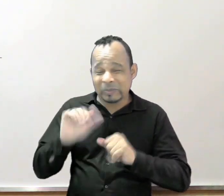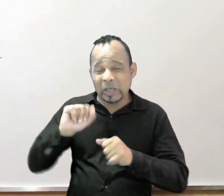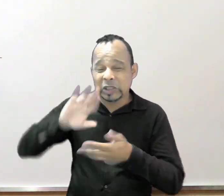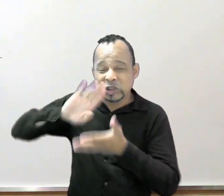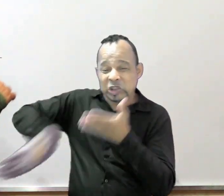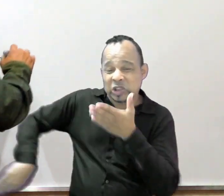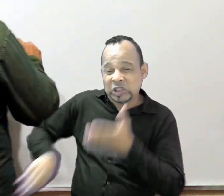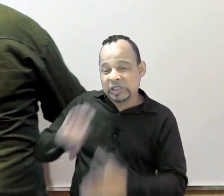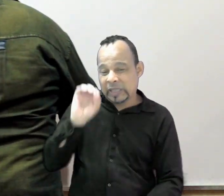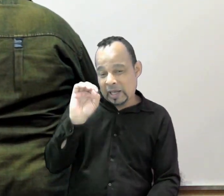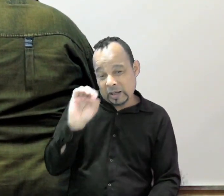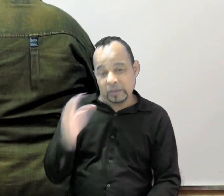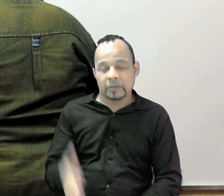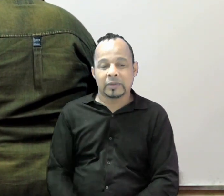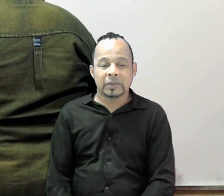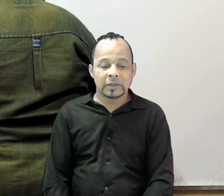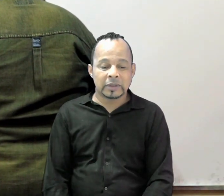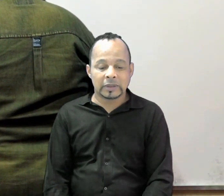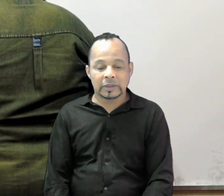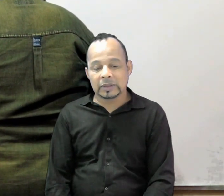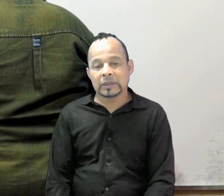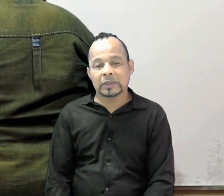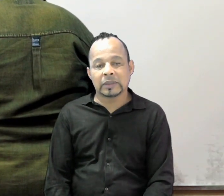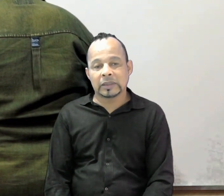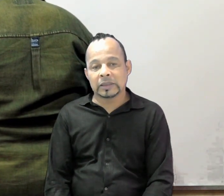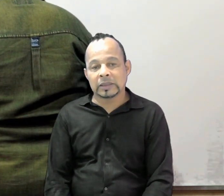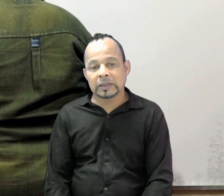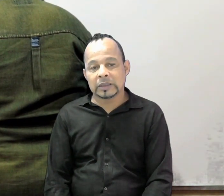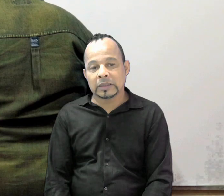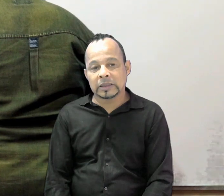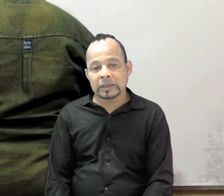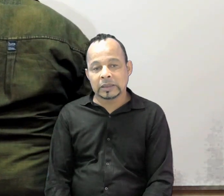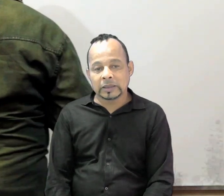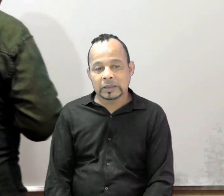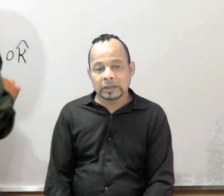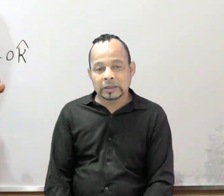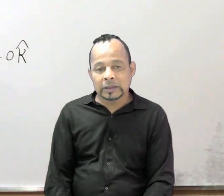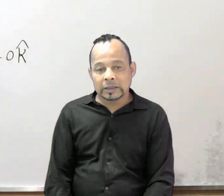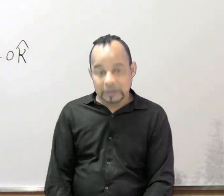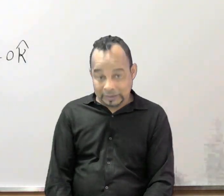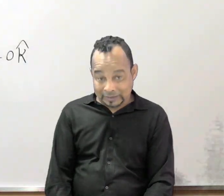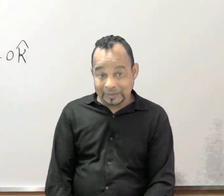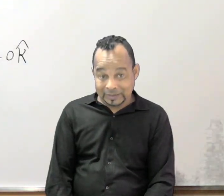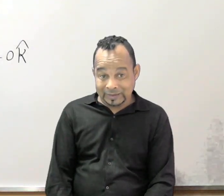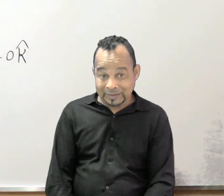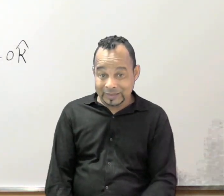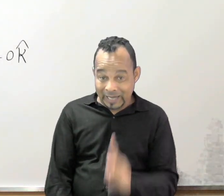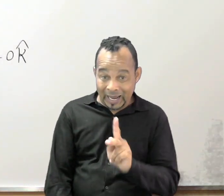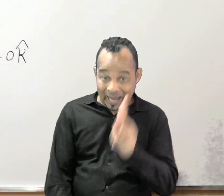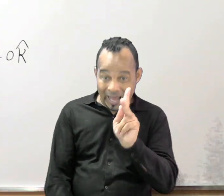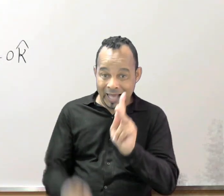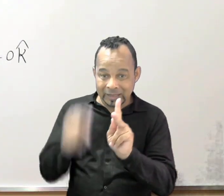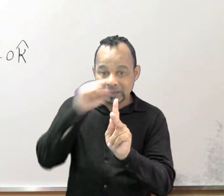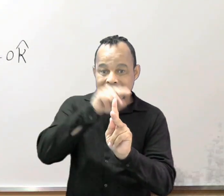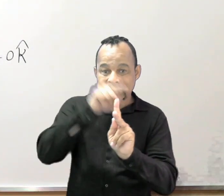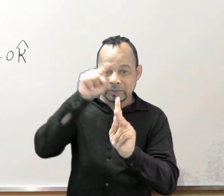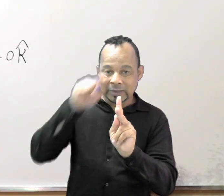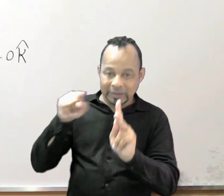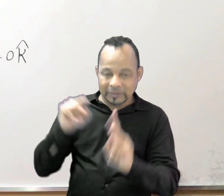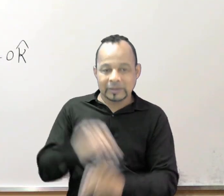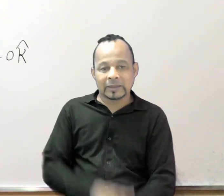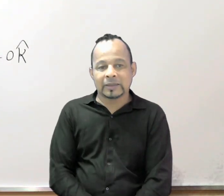nem escrever, ok? 0 na direção K chapéu.